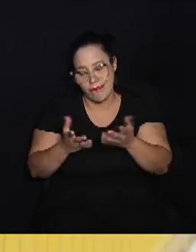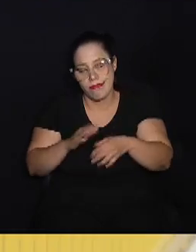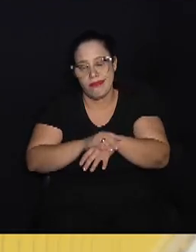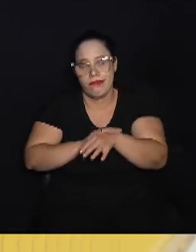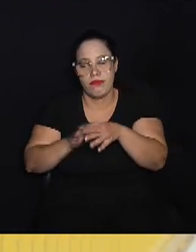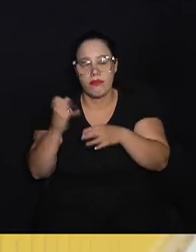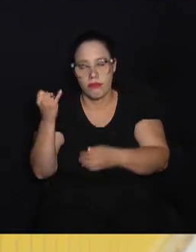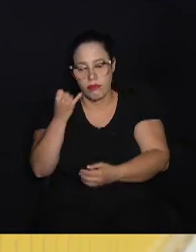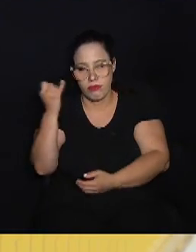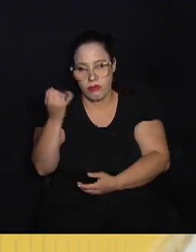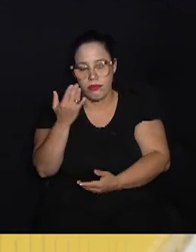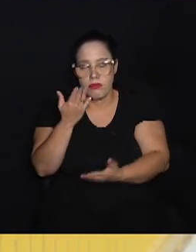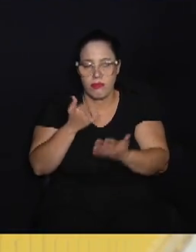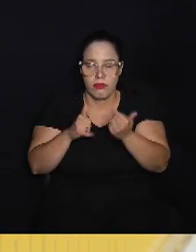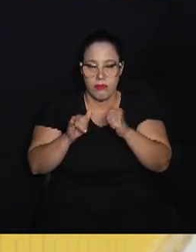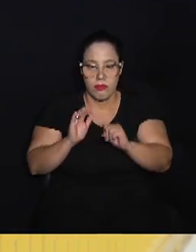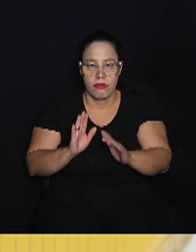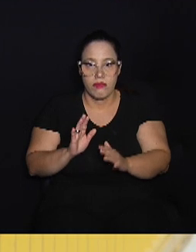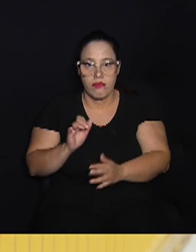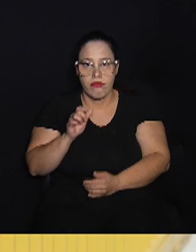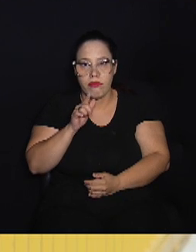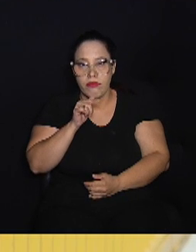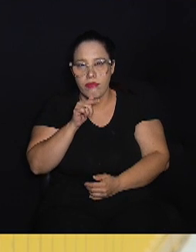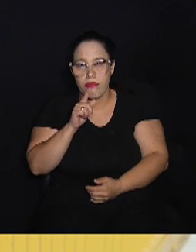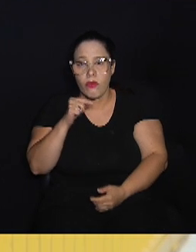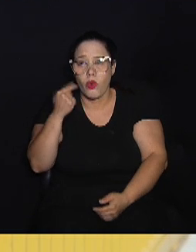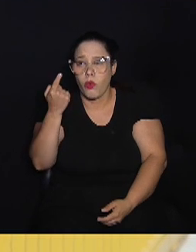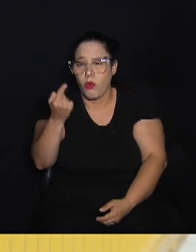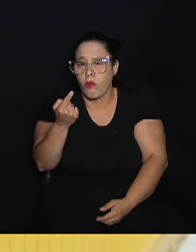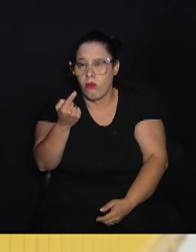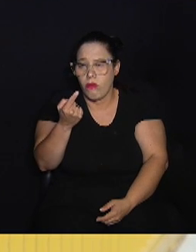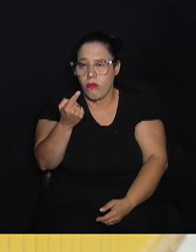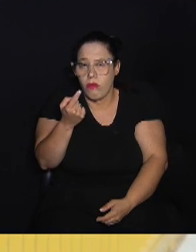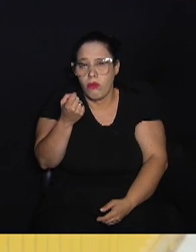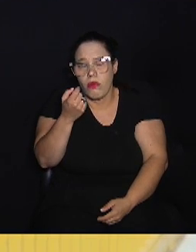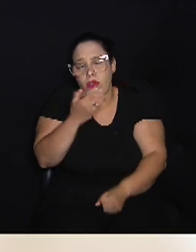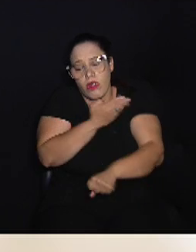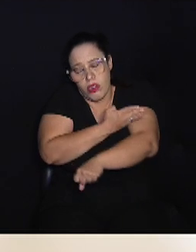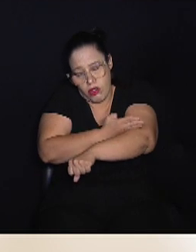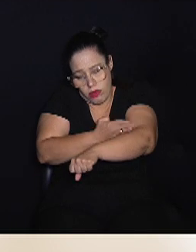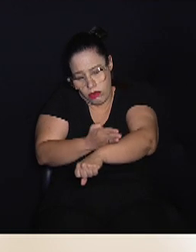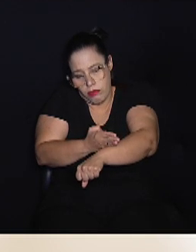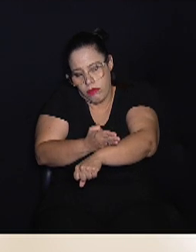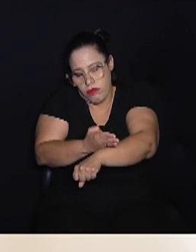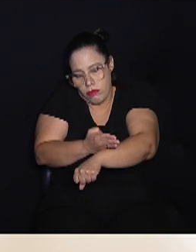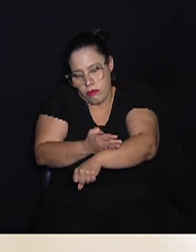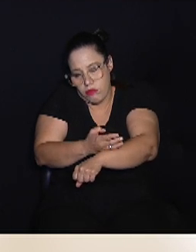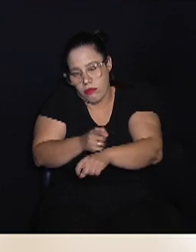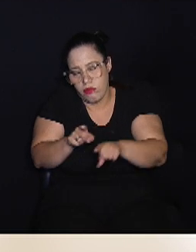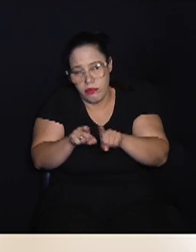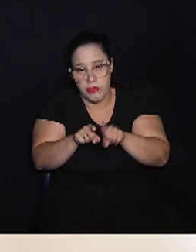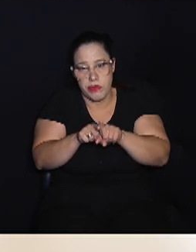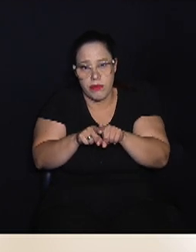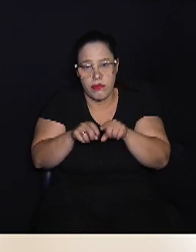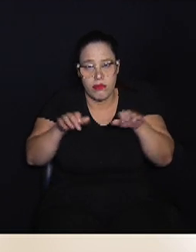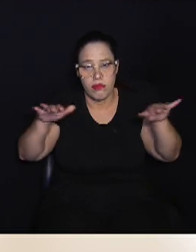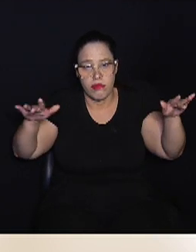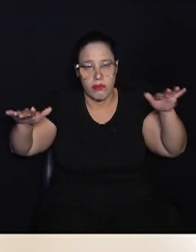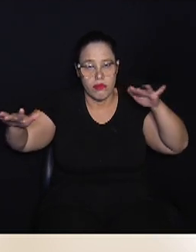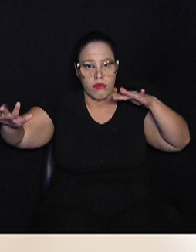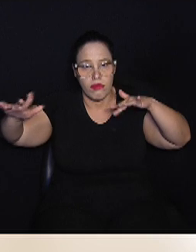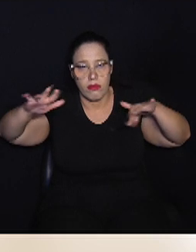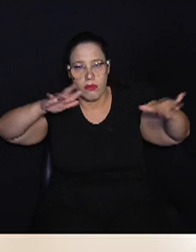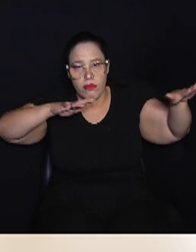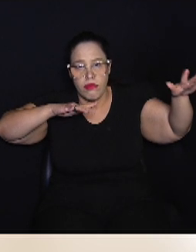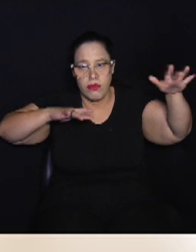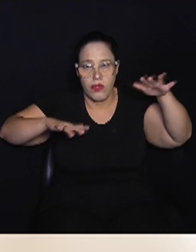importante a hidratação. Água além do que as pessoas estão acostumadas. Também umidificar o ambiente, né?